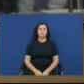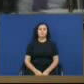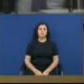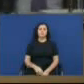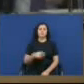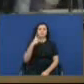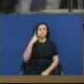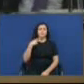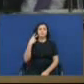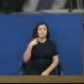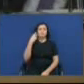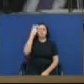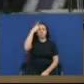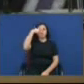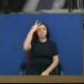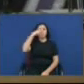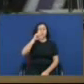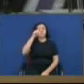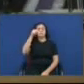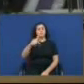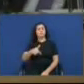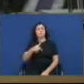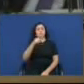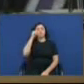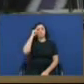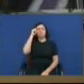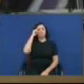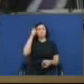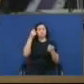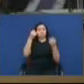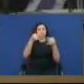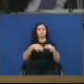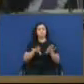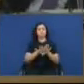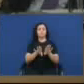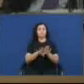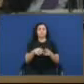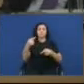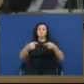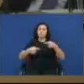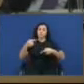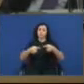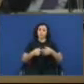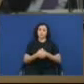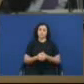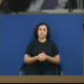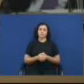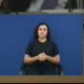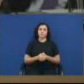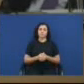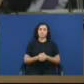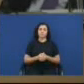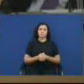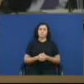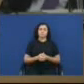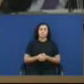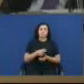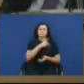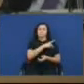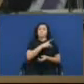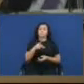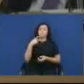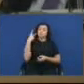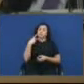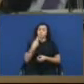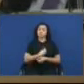Com a palavra a vereadora Érica Tanque, na sequência o vereador Farid Zani, para discutir o requerimento. Senhor presidente, vereadoras e